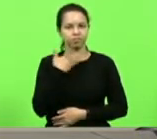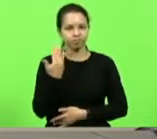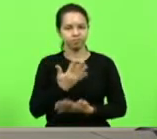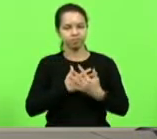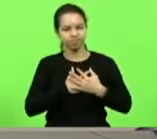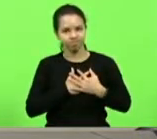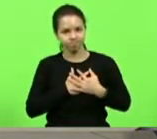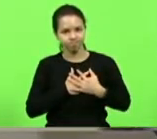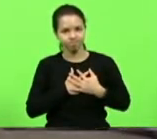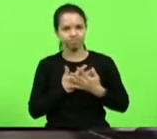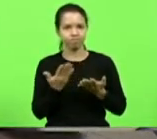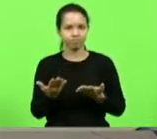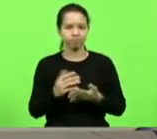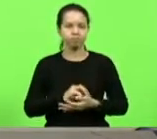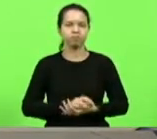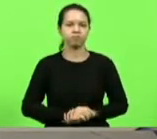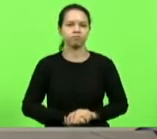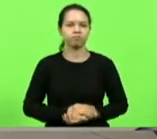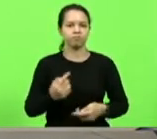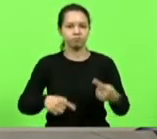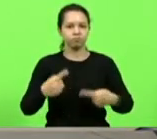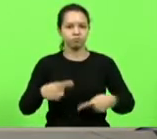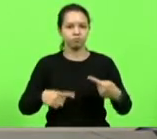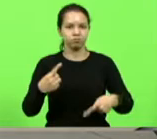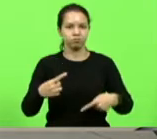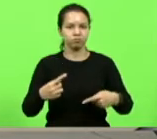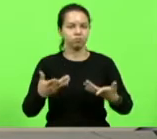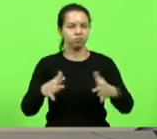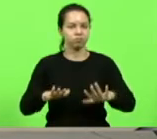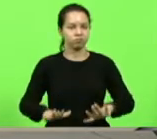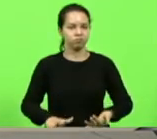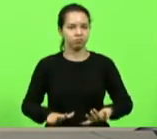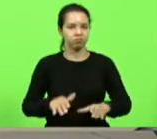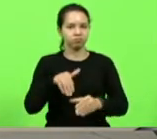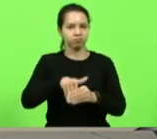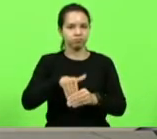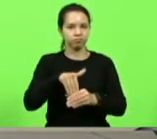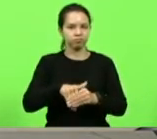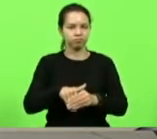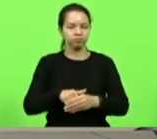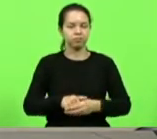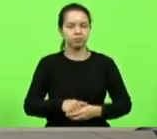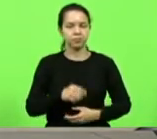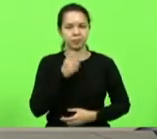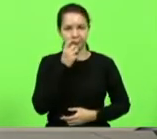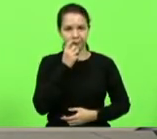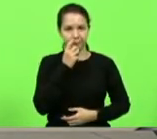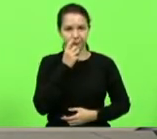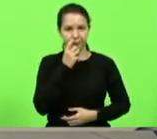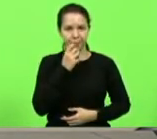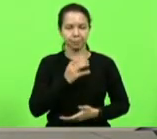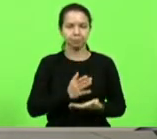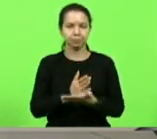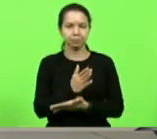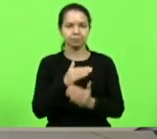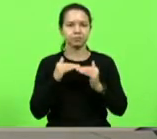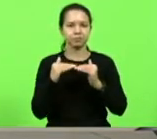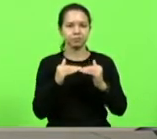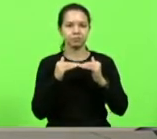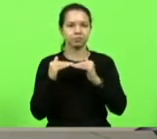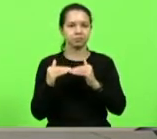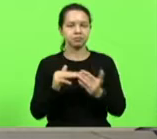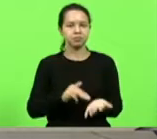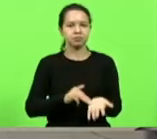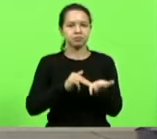em discussão. Não havendo quem queira discutir, em votação, deputados que aprovam, permaneçam como se encontram. Aprovado por unanimidade.